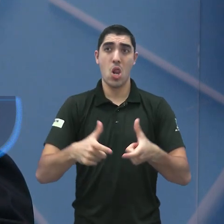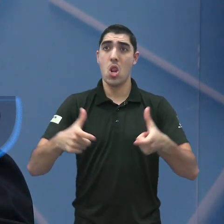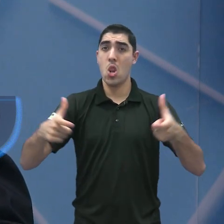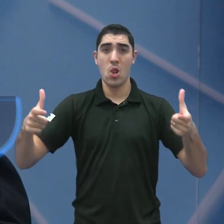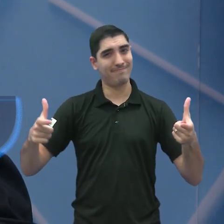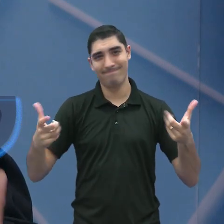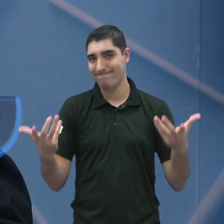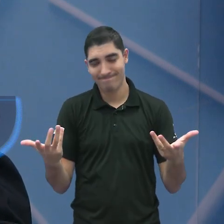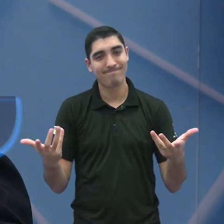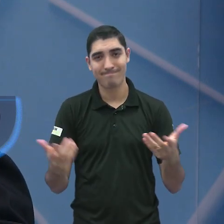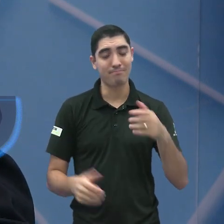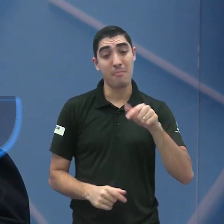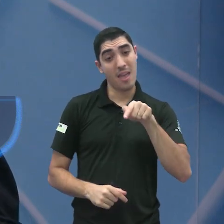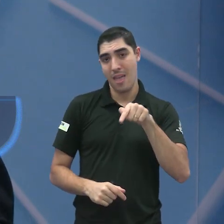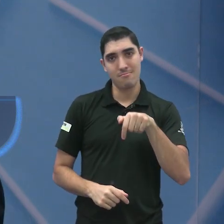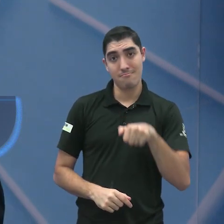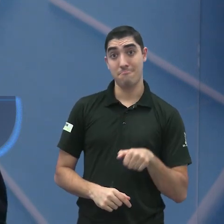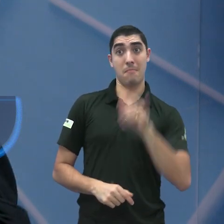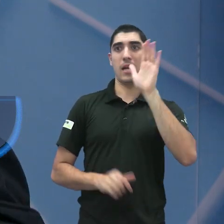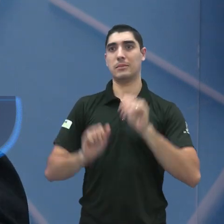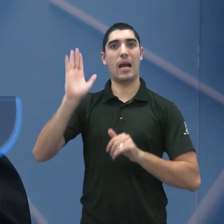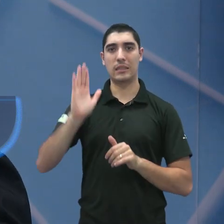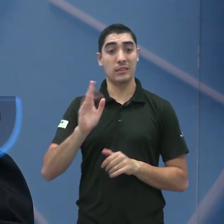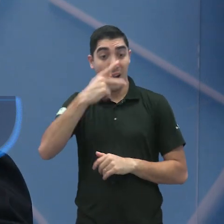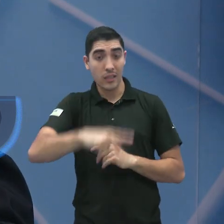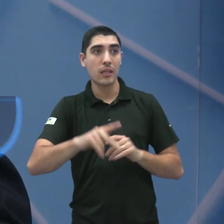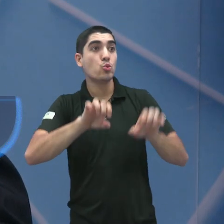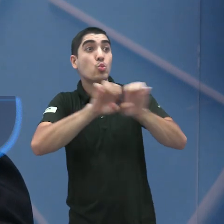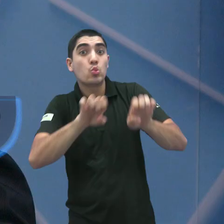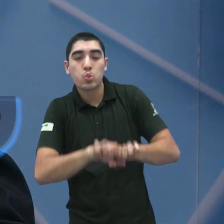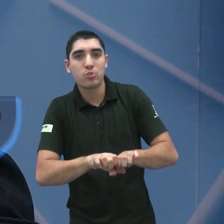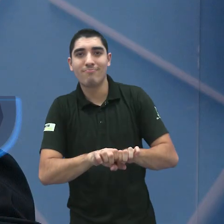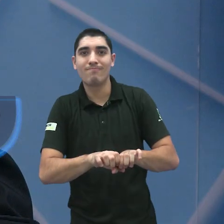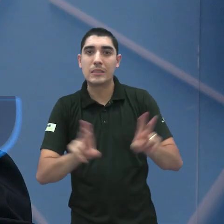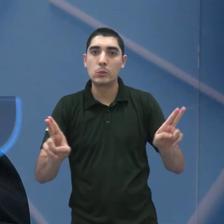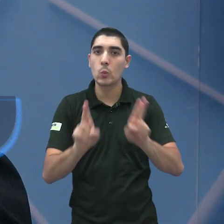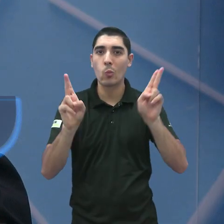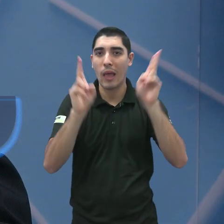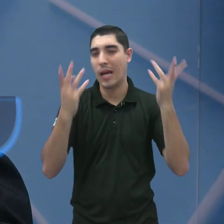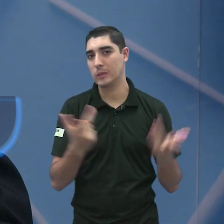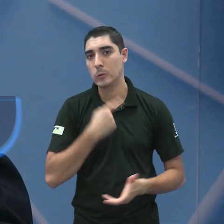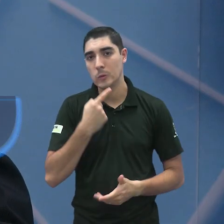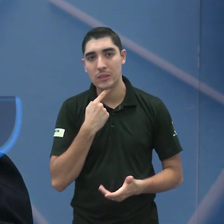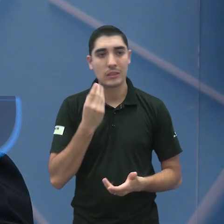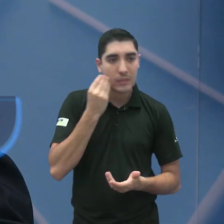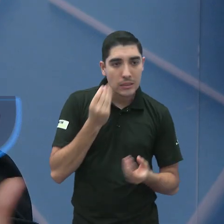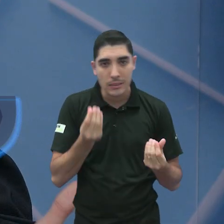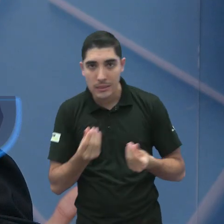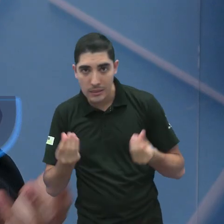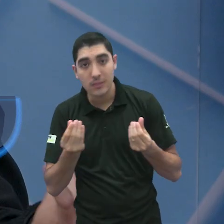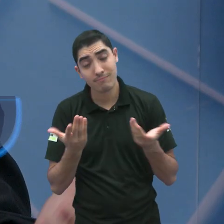muito superior do que a gente está, acho que, preparado para suportar, né, e conseguir conciliar essas duas situações.